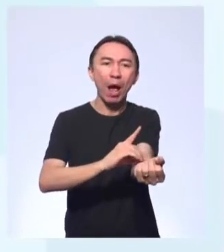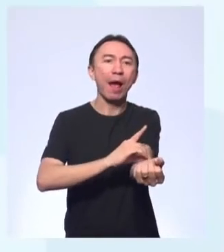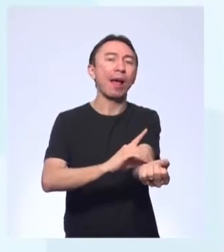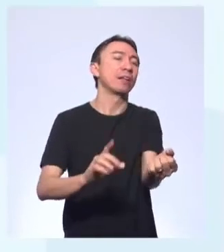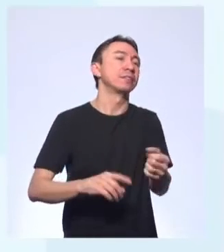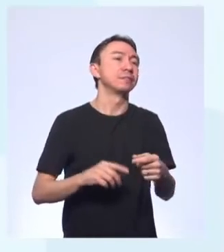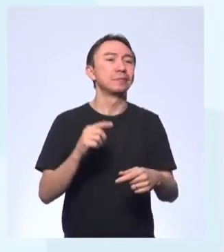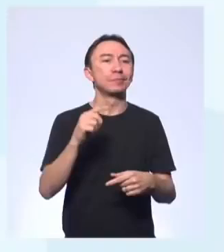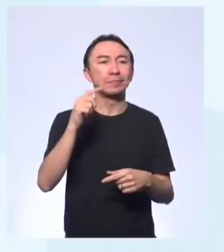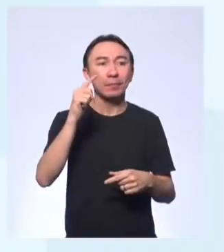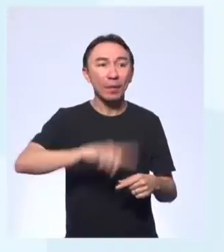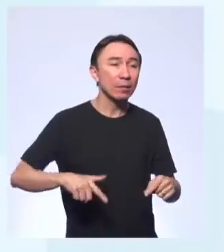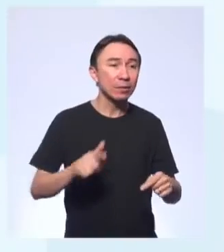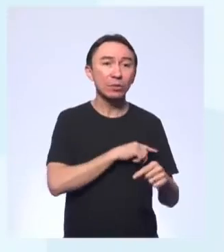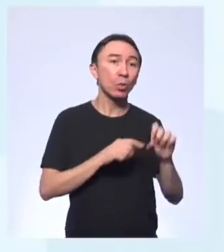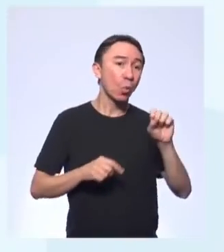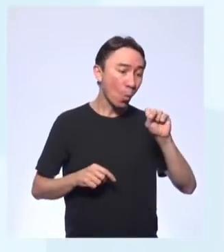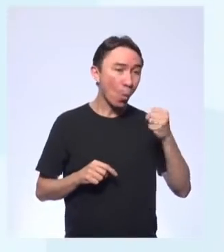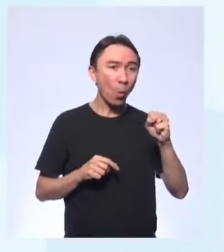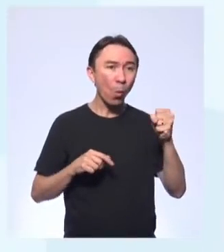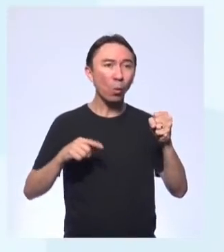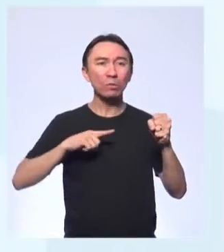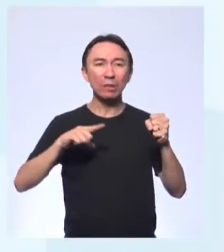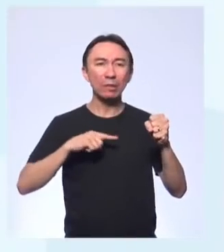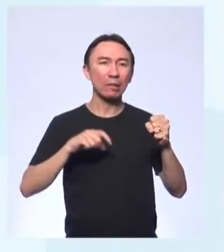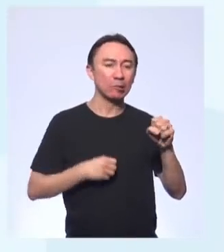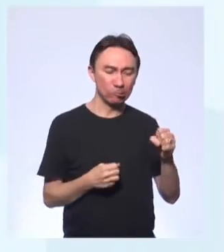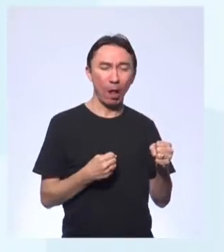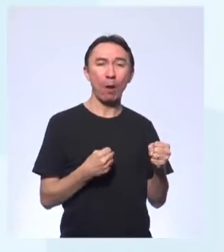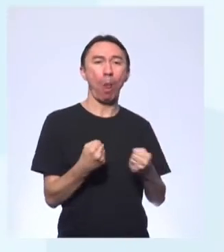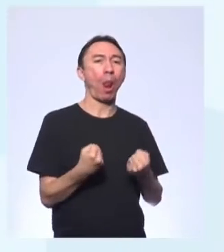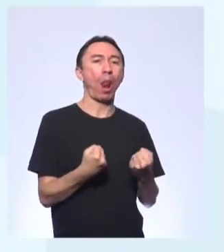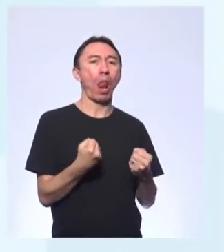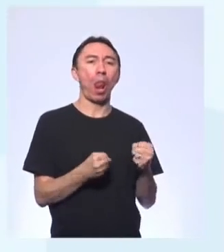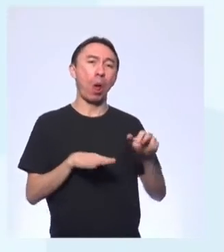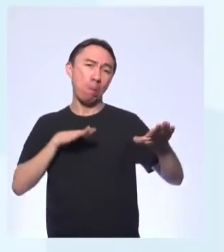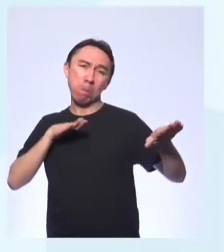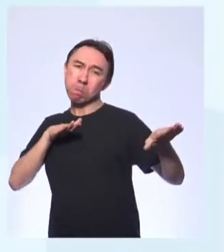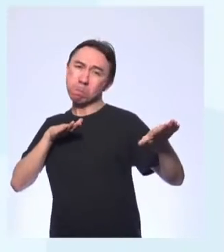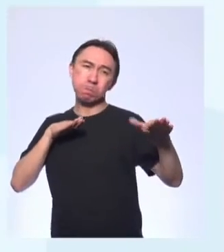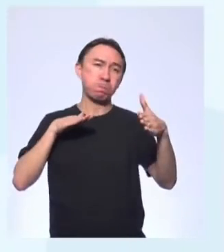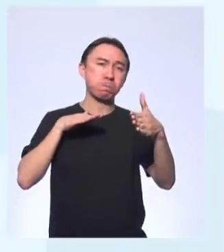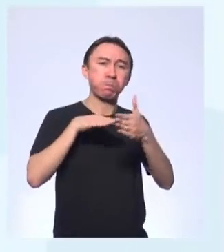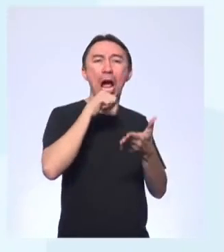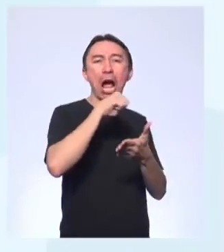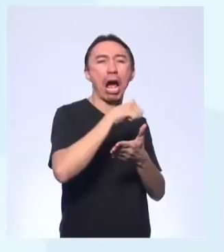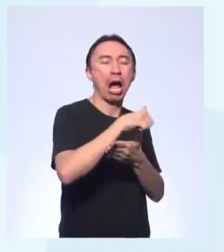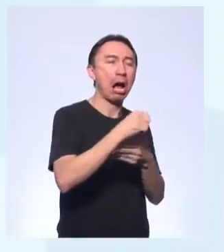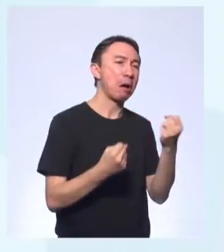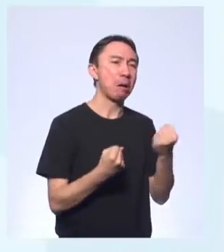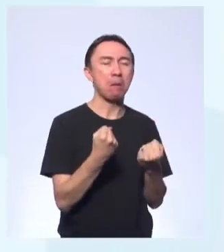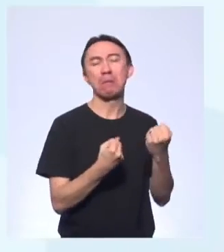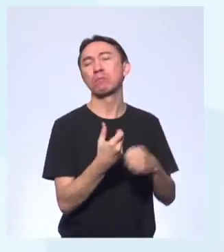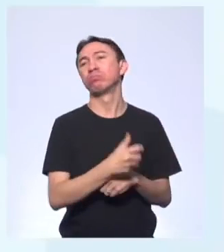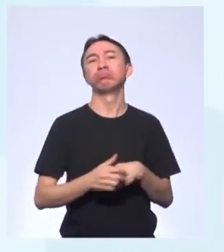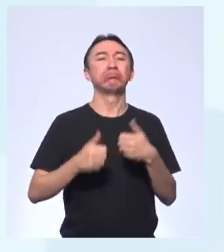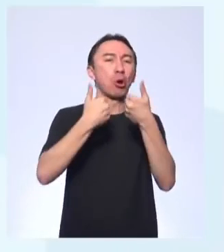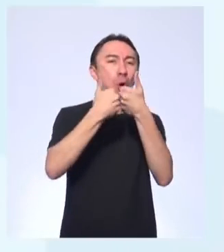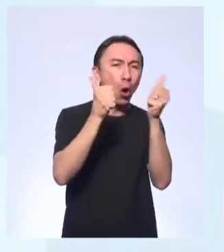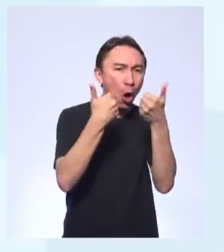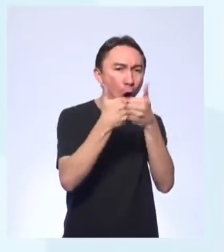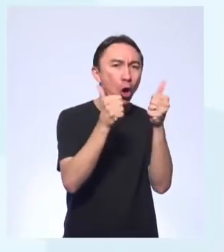tem acidentes de transporte terrestre. Então, acidentes com transporte, aí no caso, acidente de carro, de ônibus,